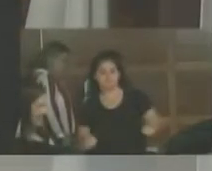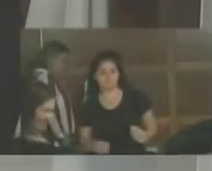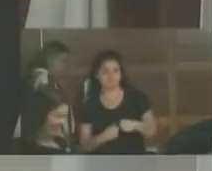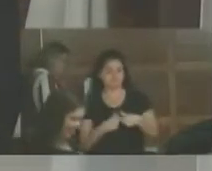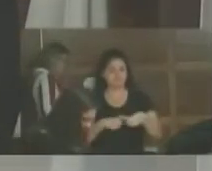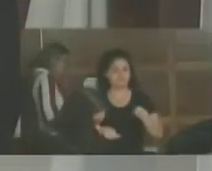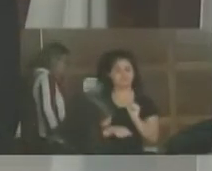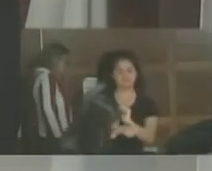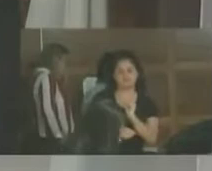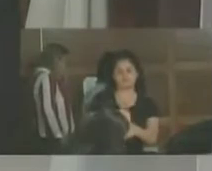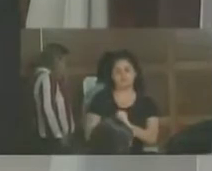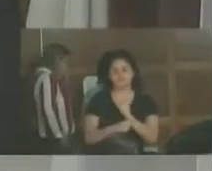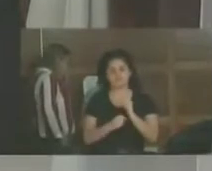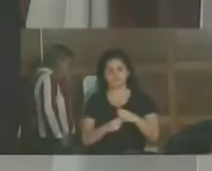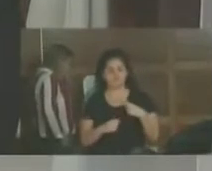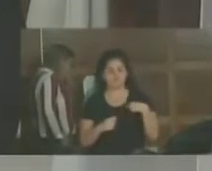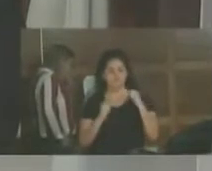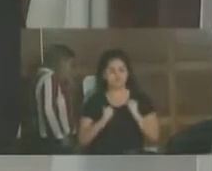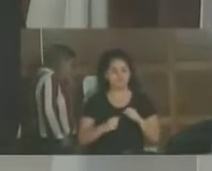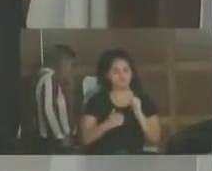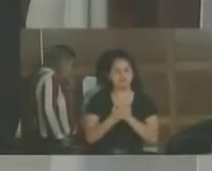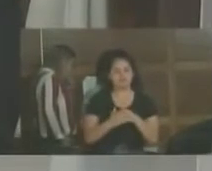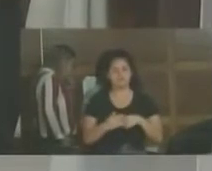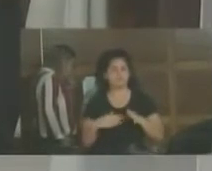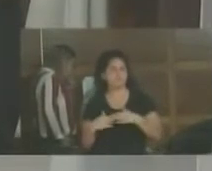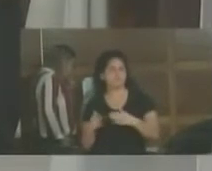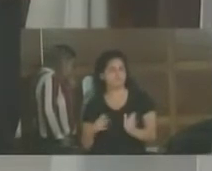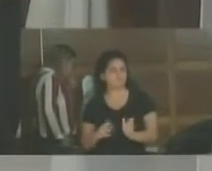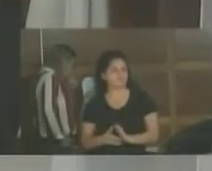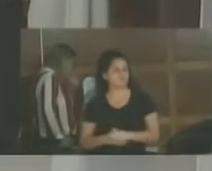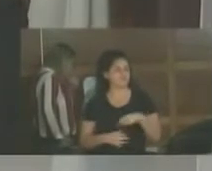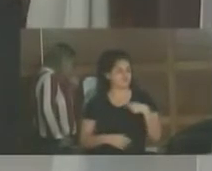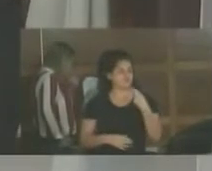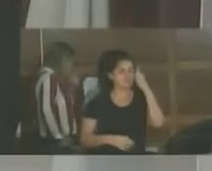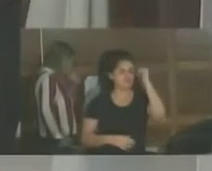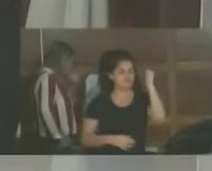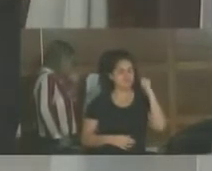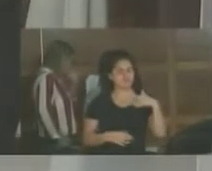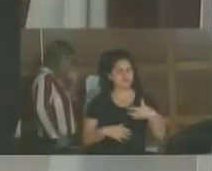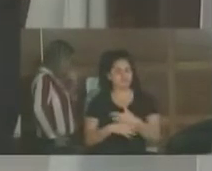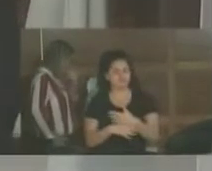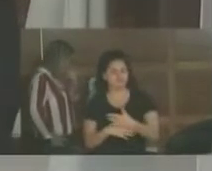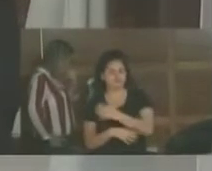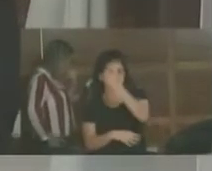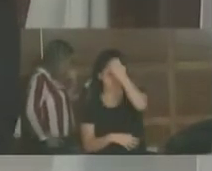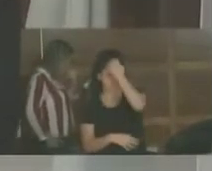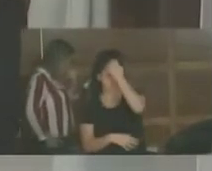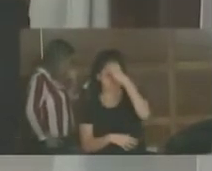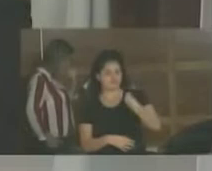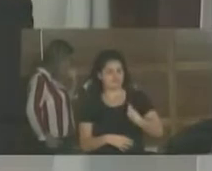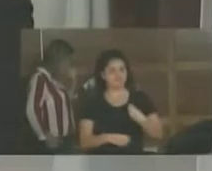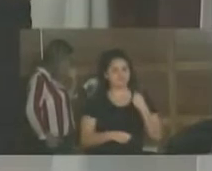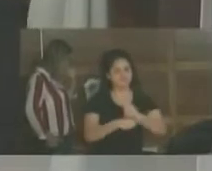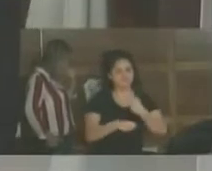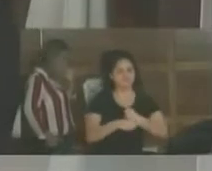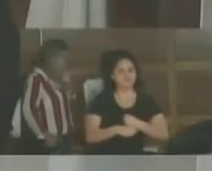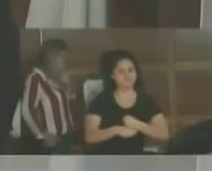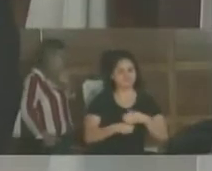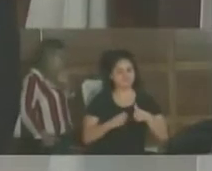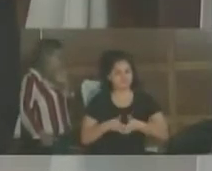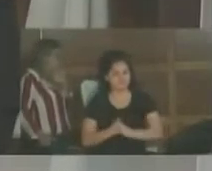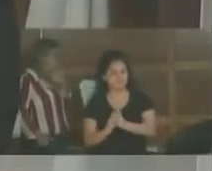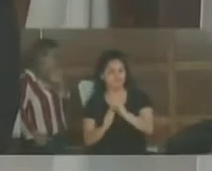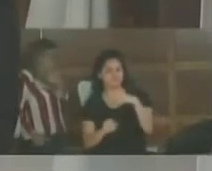anistia e vai poder pagar a qualquer momento. Isso a gente sabe muito bem que Angra viveu de construção naval, Angra viveu